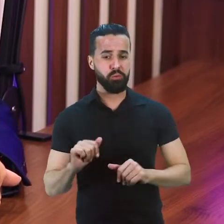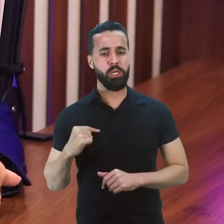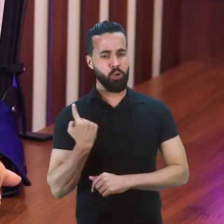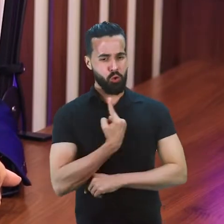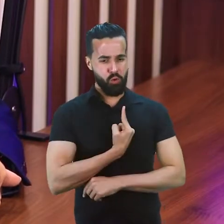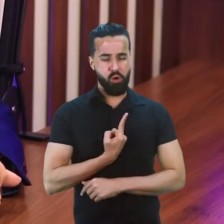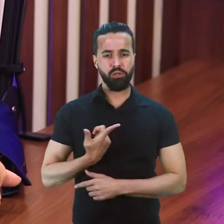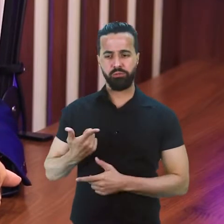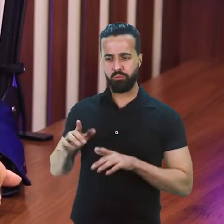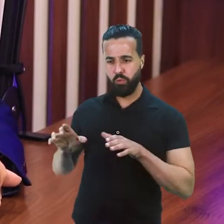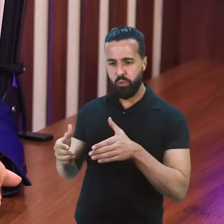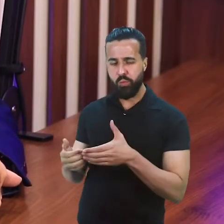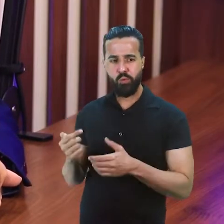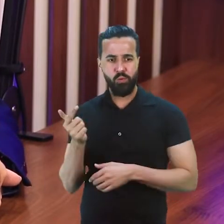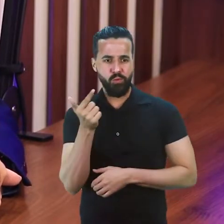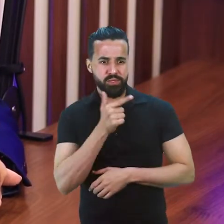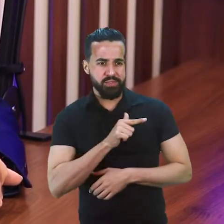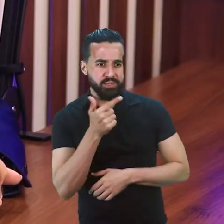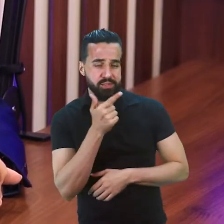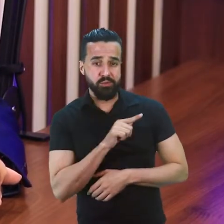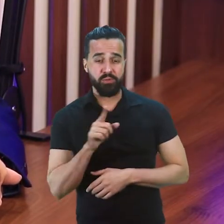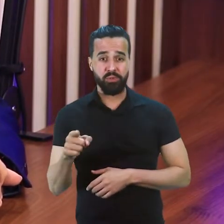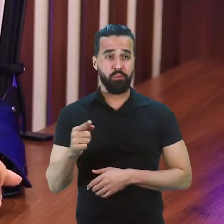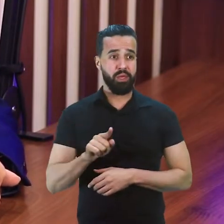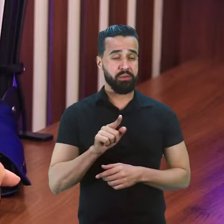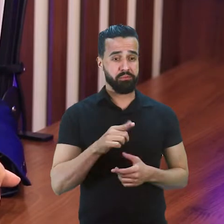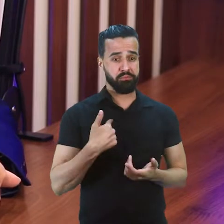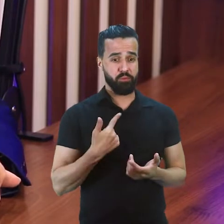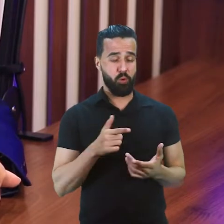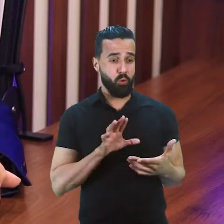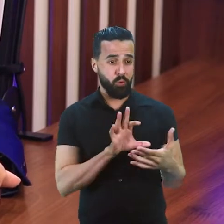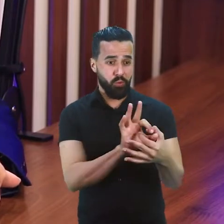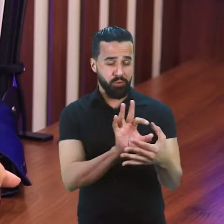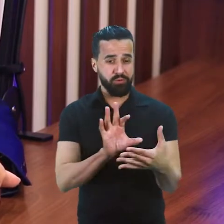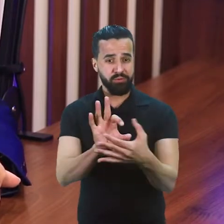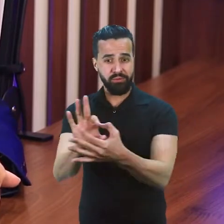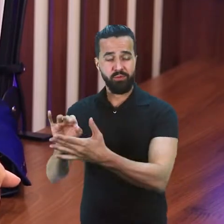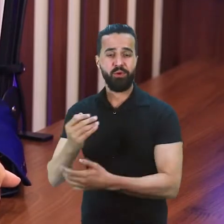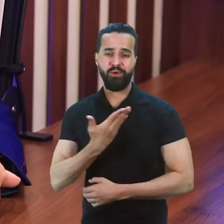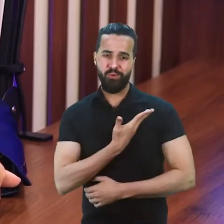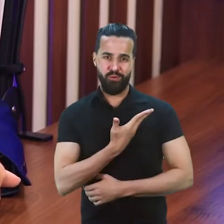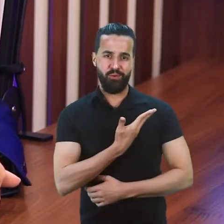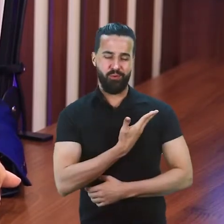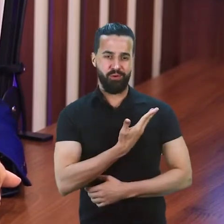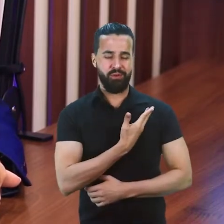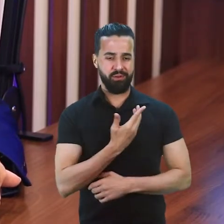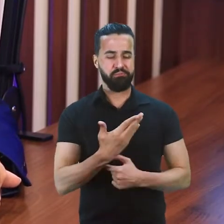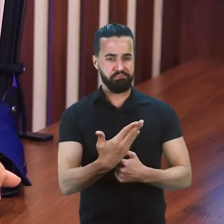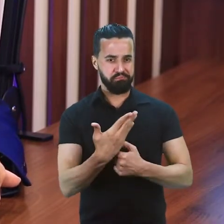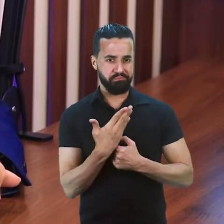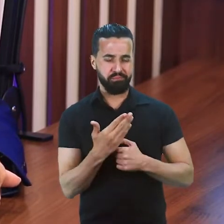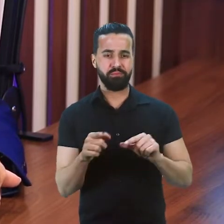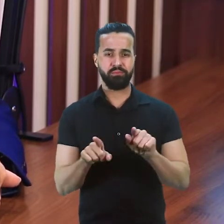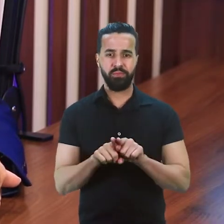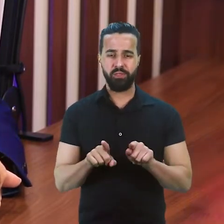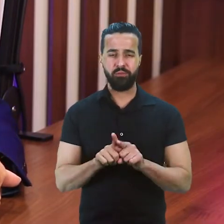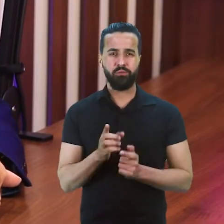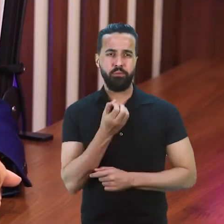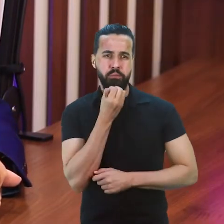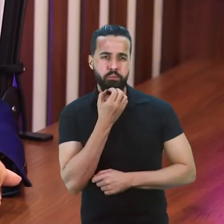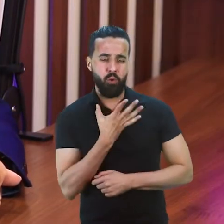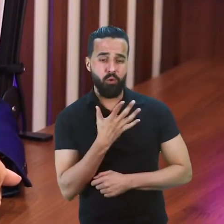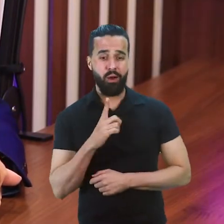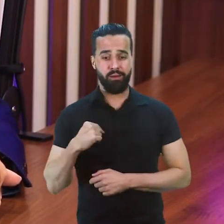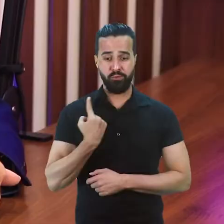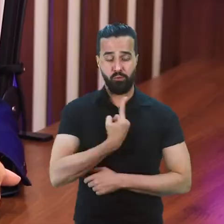procurou colegas correspondentes em todas as subseções, né? E isso foi muito bom. A gente ficou uns 3 anos